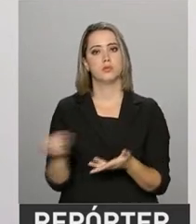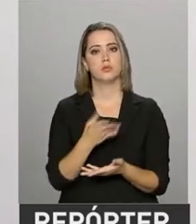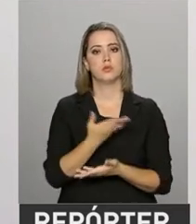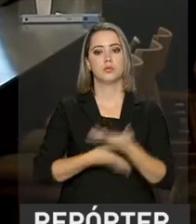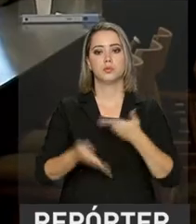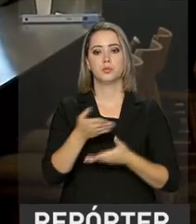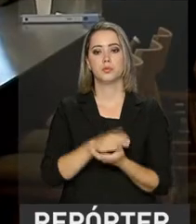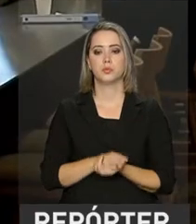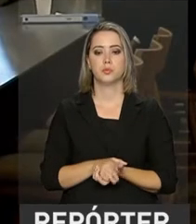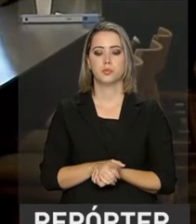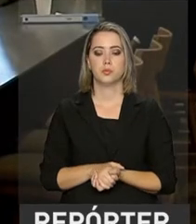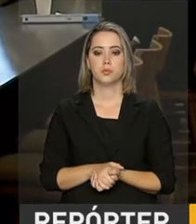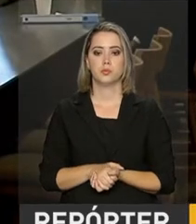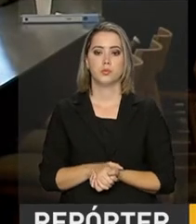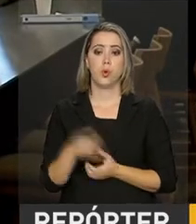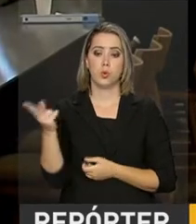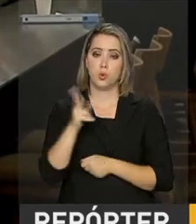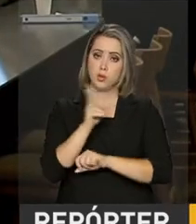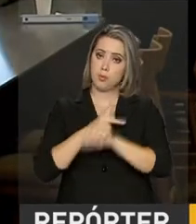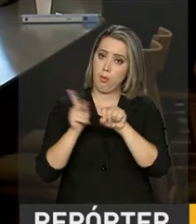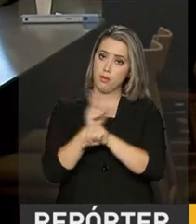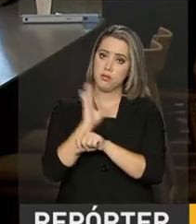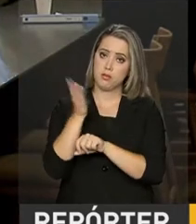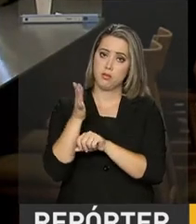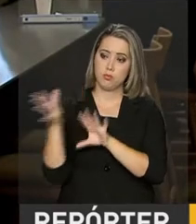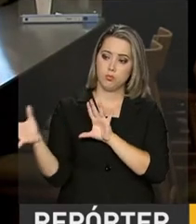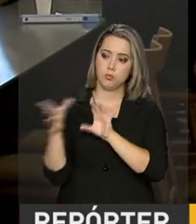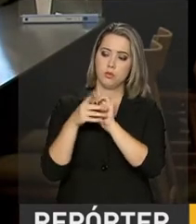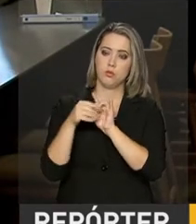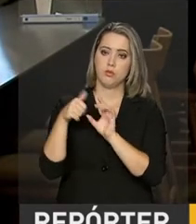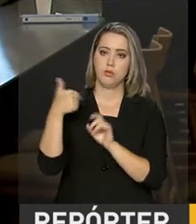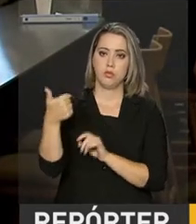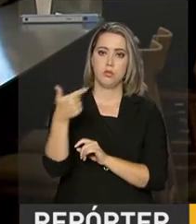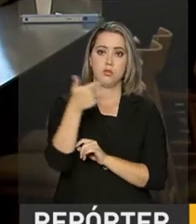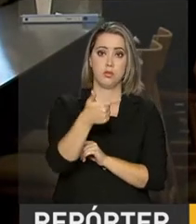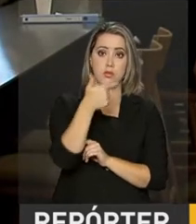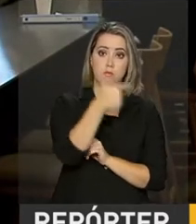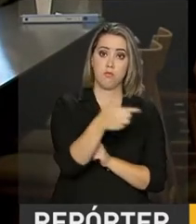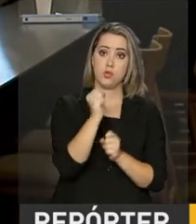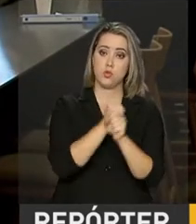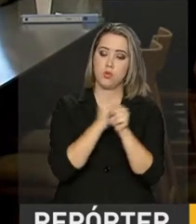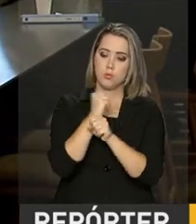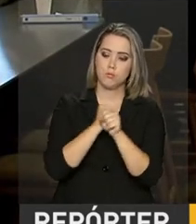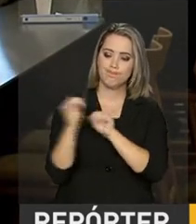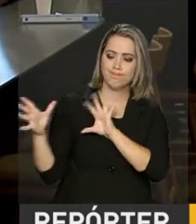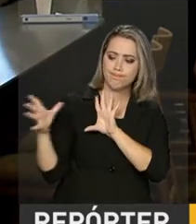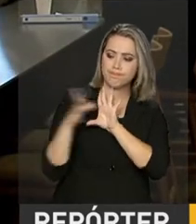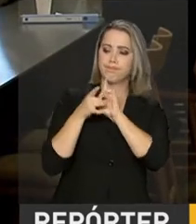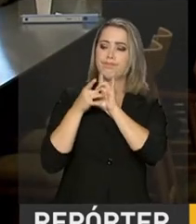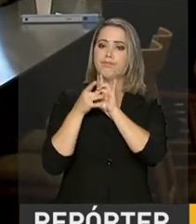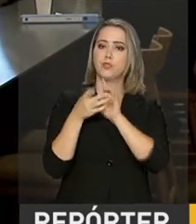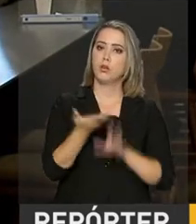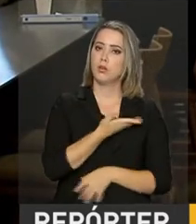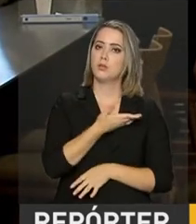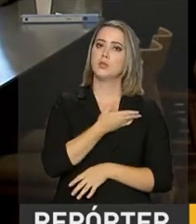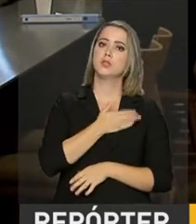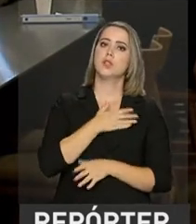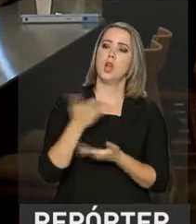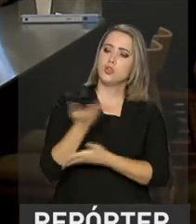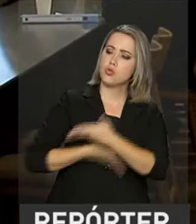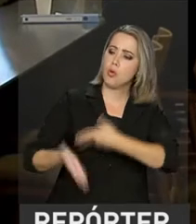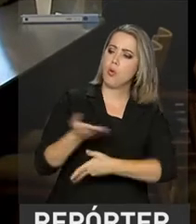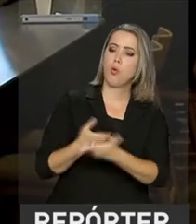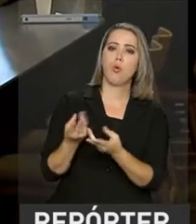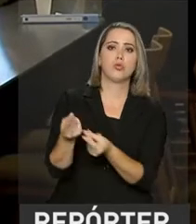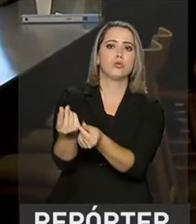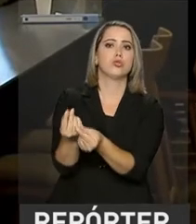negócios brasil e japão mantêm relações diplomáticas há 122 anos laços de amizade e comércio que se renovam a cada